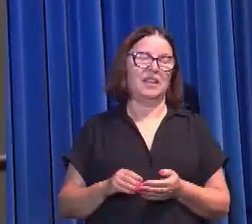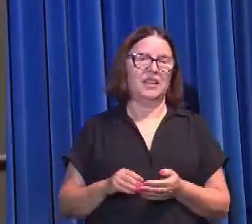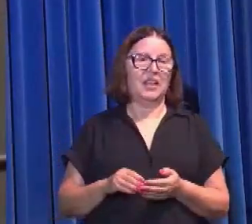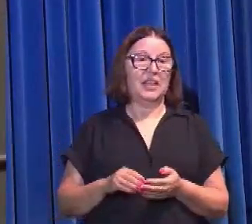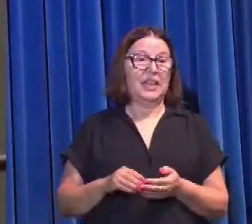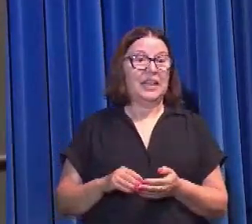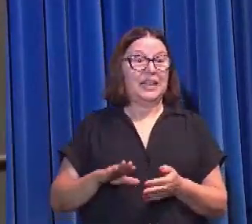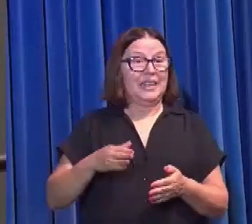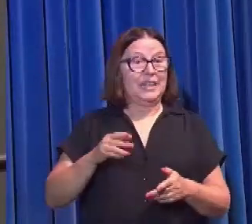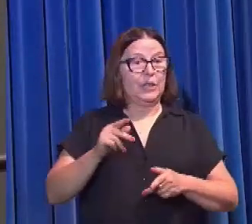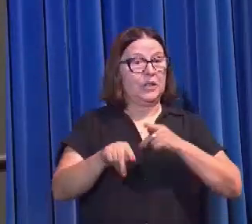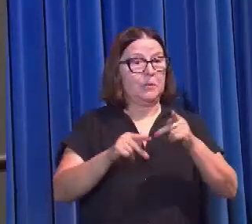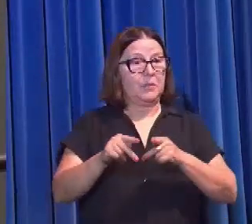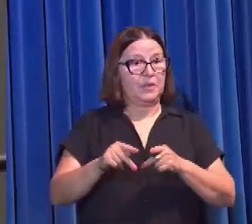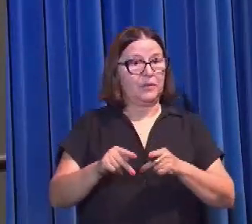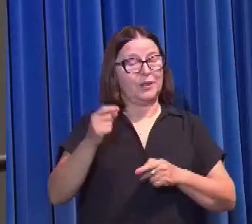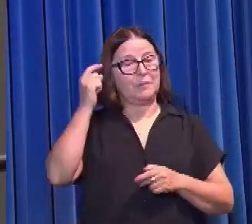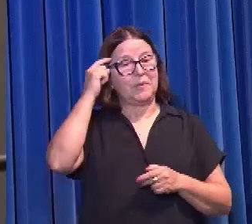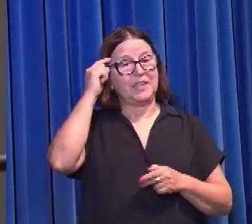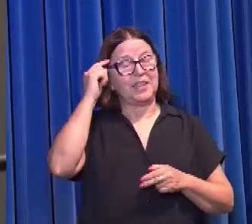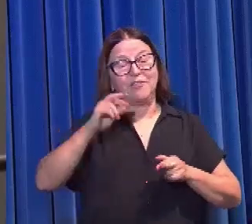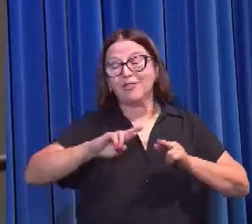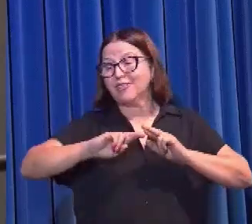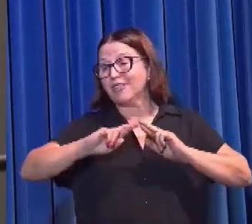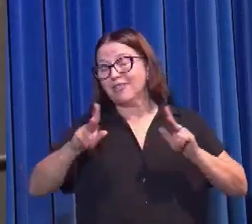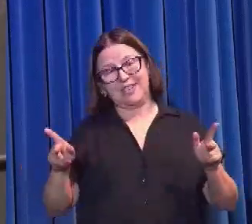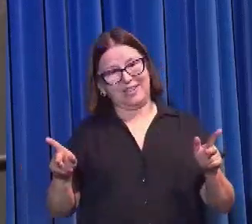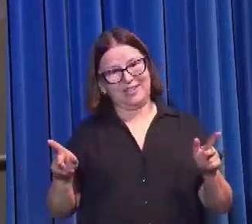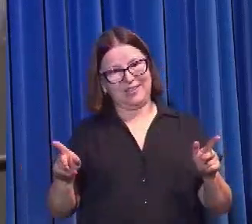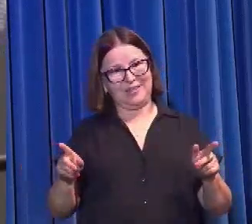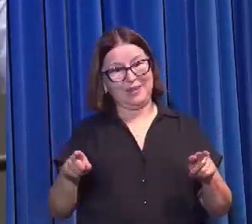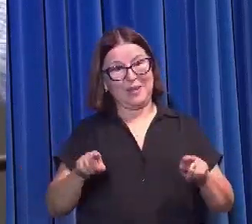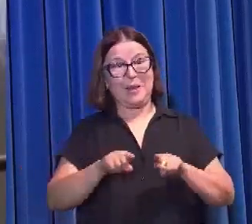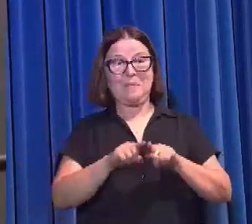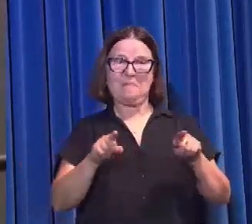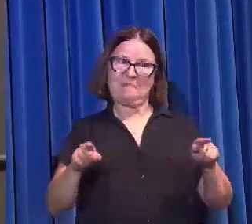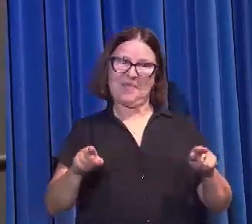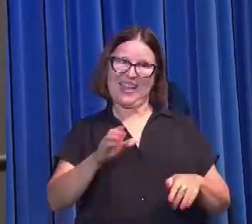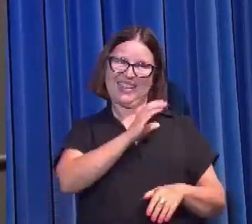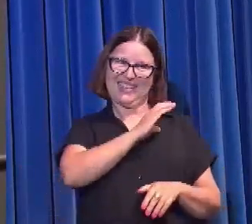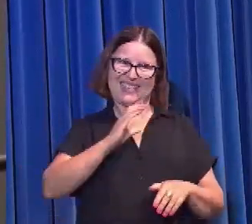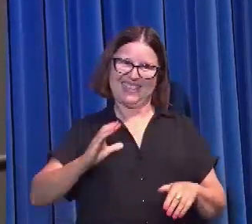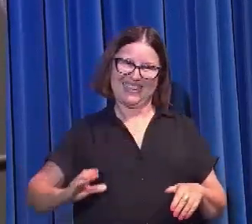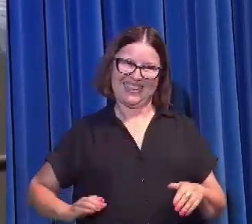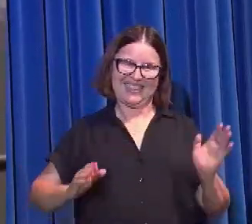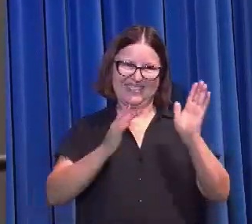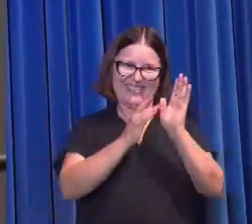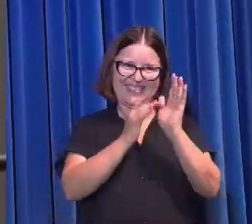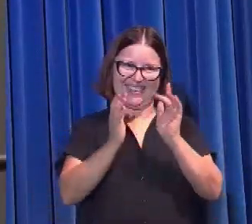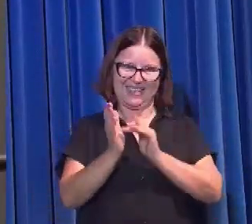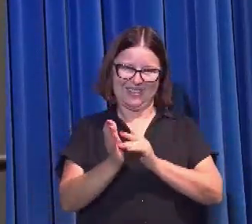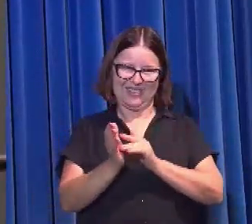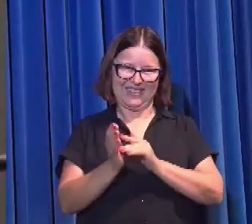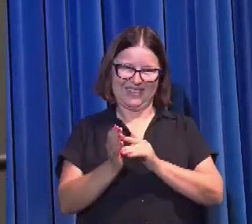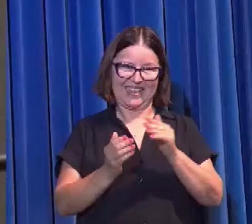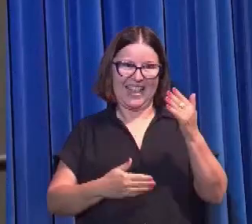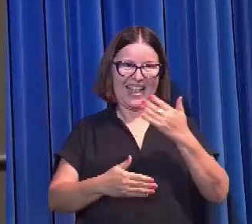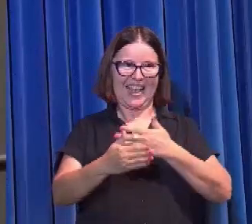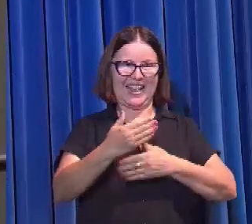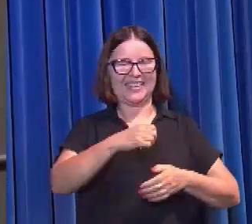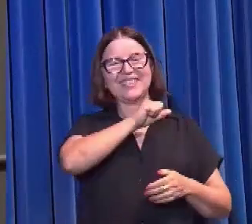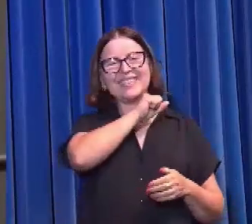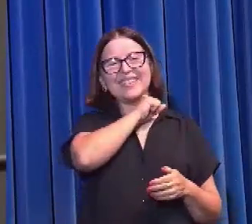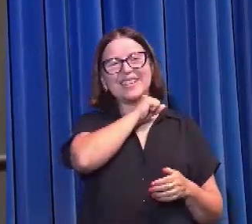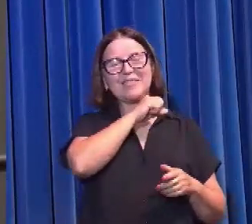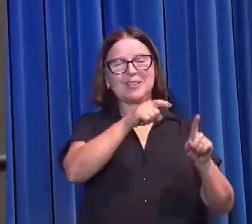pensavam completamente diferente entre si, mas que Cristo na sua cruz destruiu esses dois homens e fez um novo homem